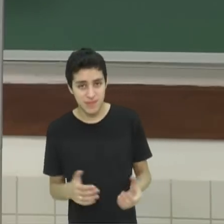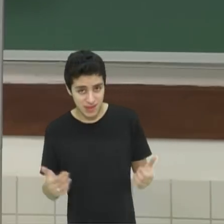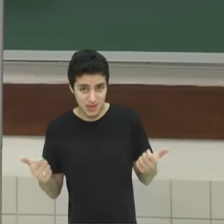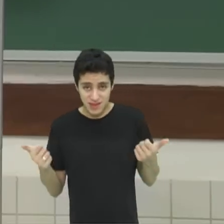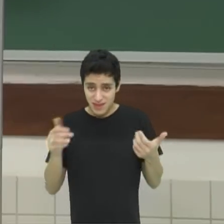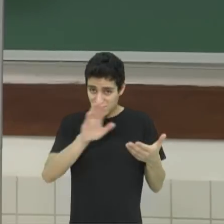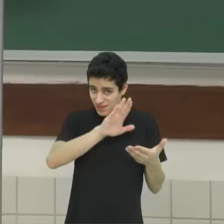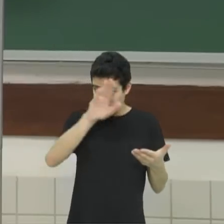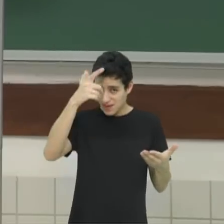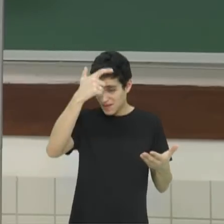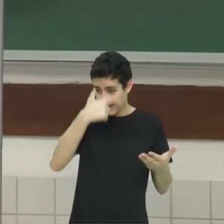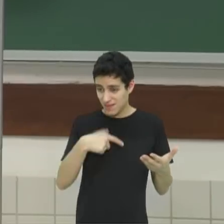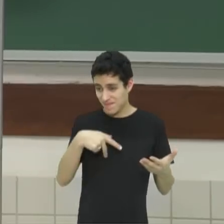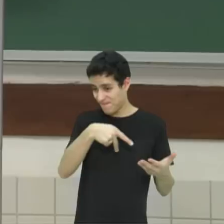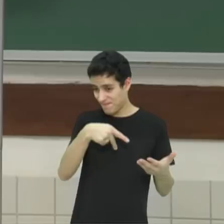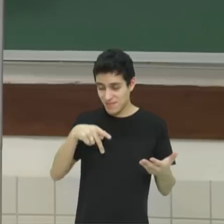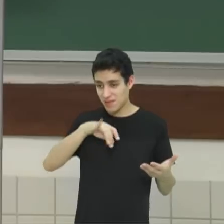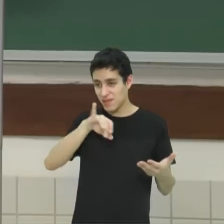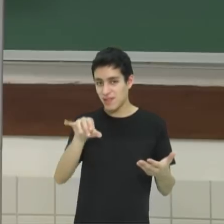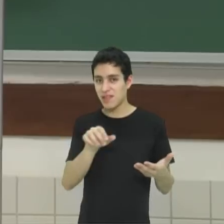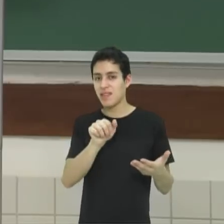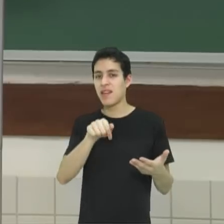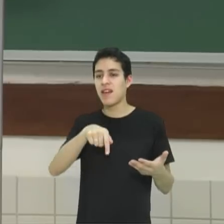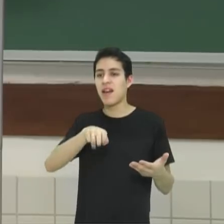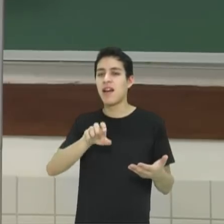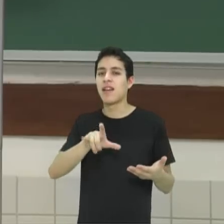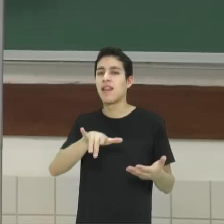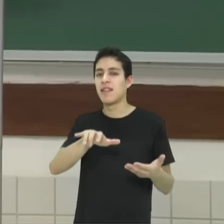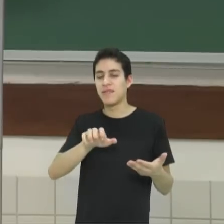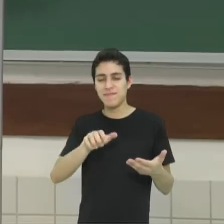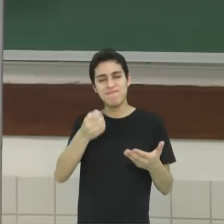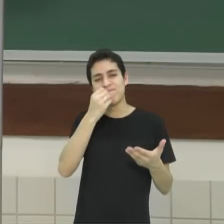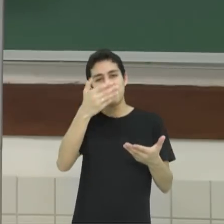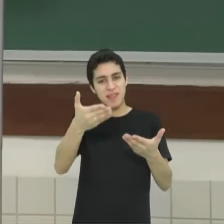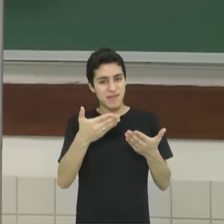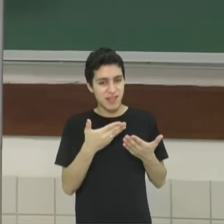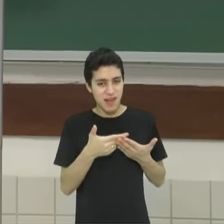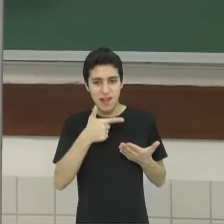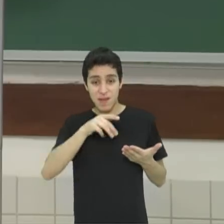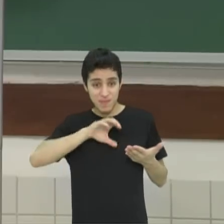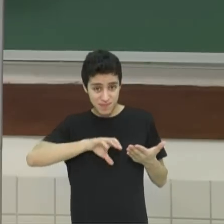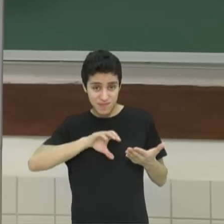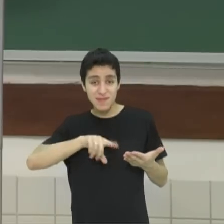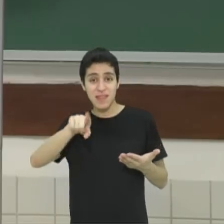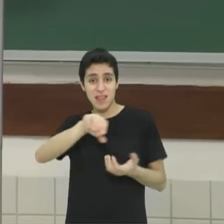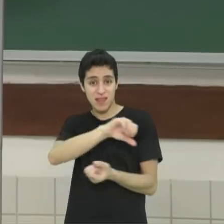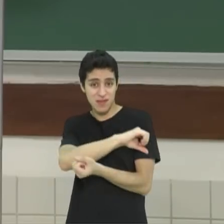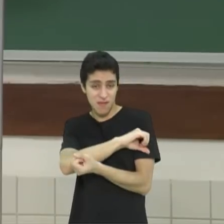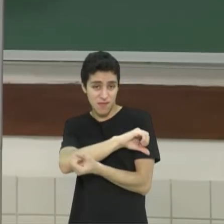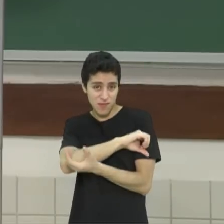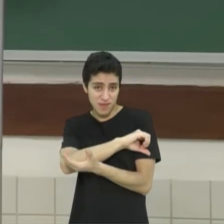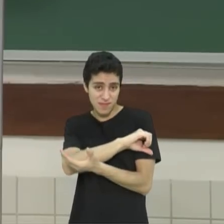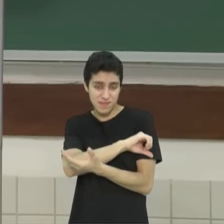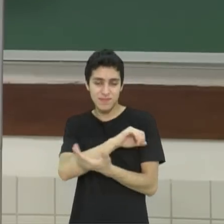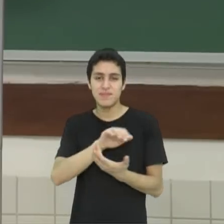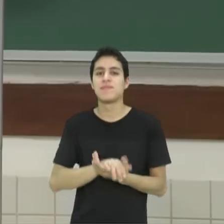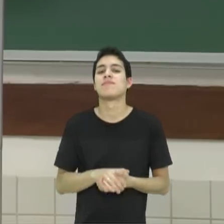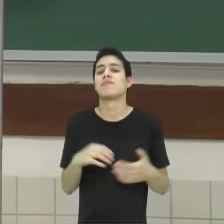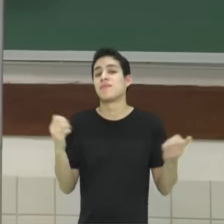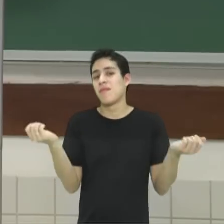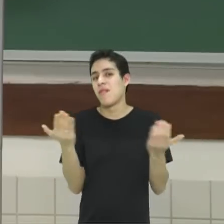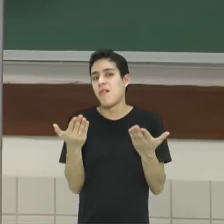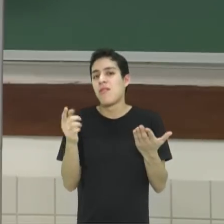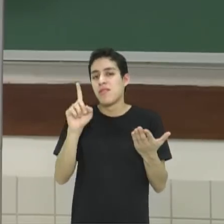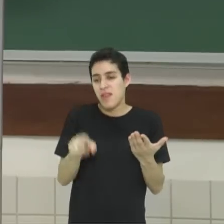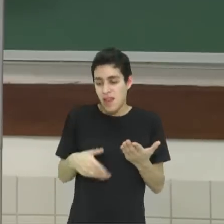Olá, eu sou a professora Jaqueline. Bem-vindos à aula de língua portuguesa do 9º ano. Hoje nós vamos ter a nossa aula